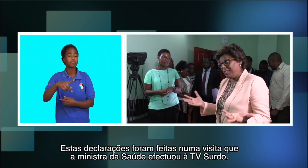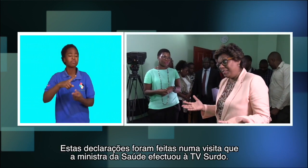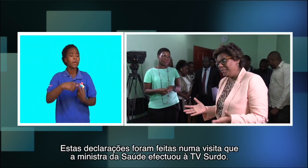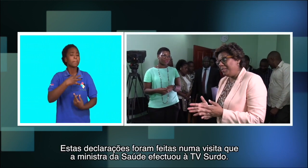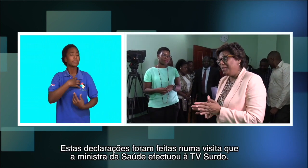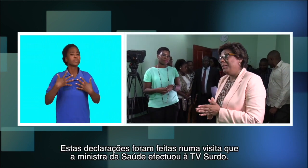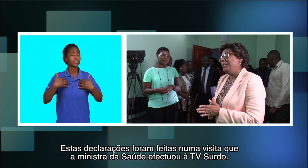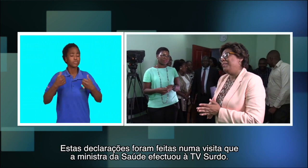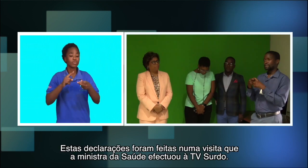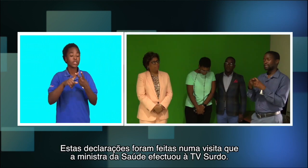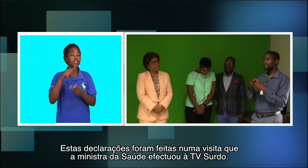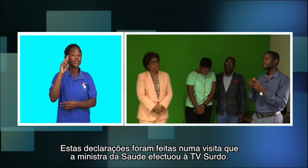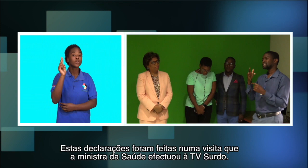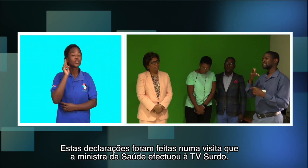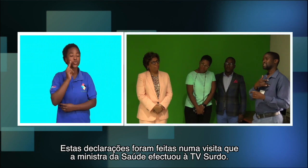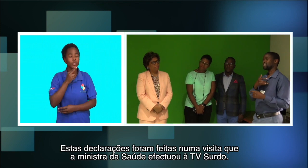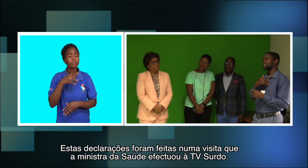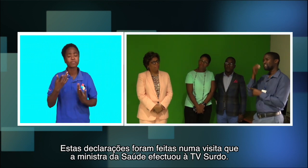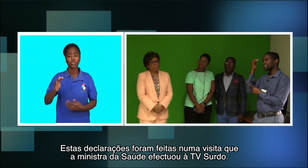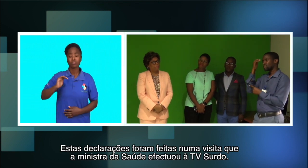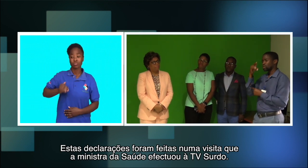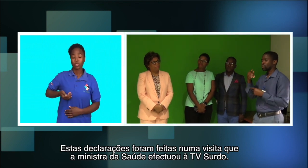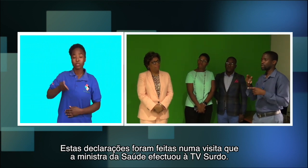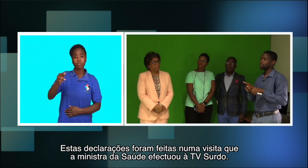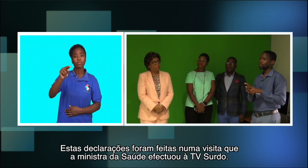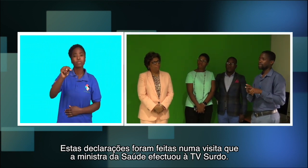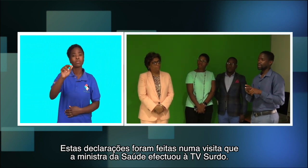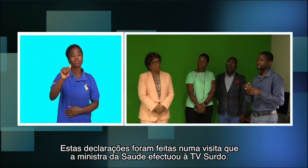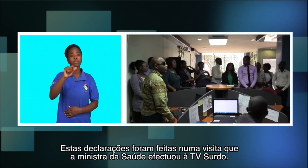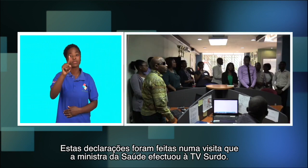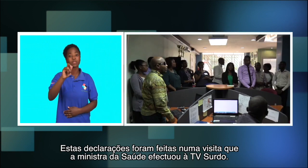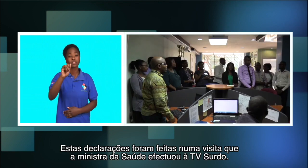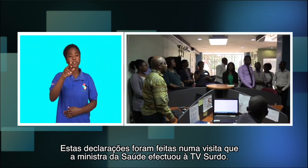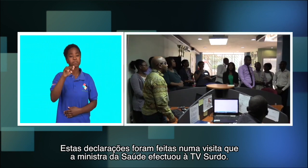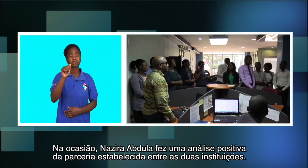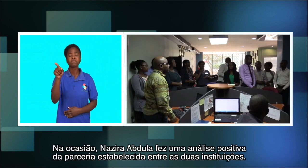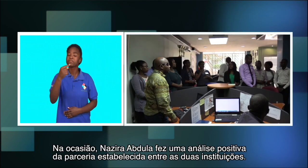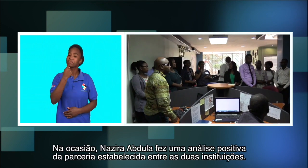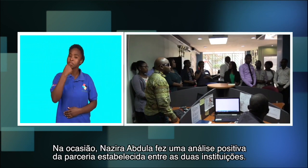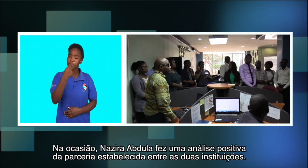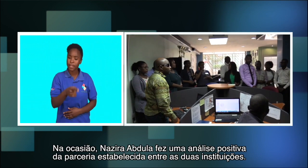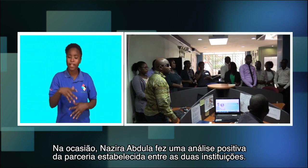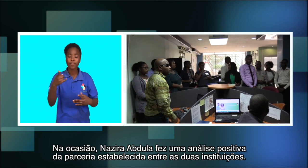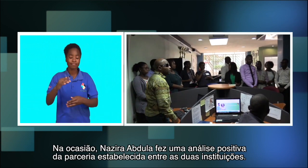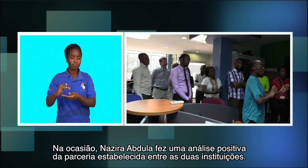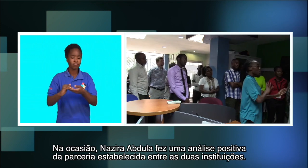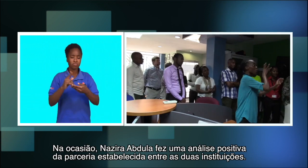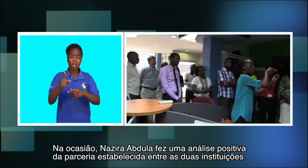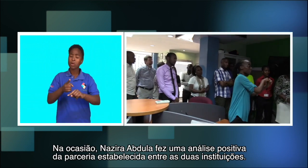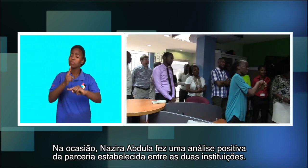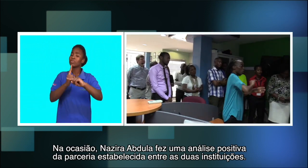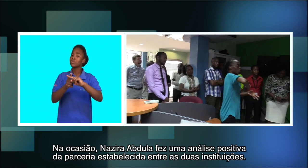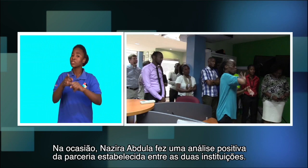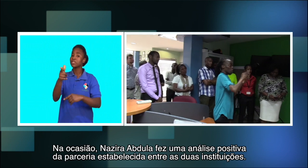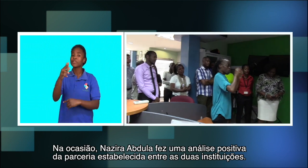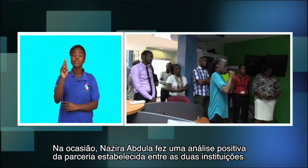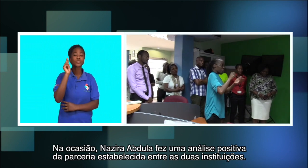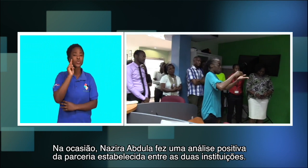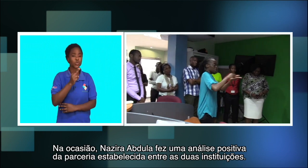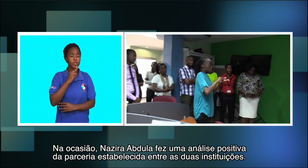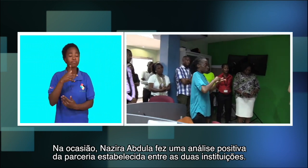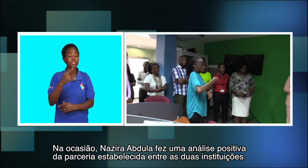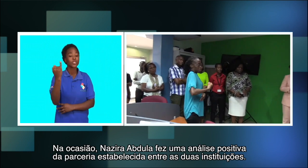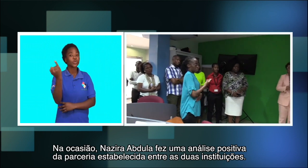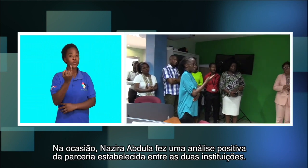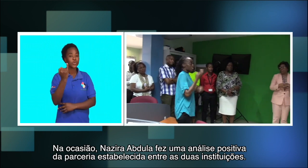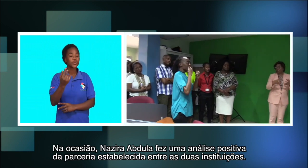feitas numa visita que a ministra da Saúde efetuou à TV Surdo. Na ocasião, Nazir Abdullah fez